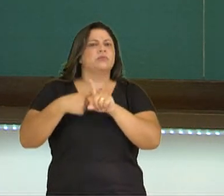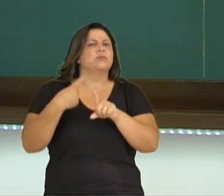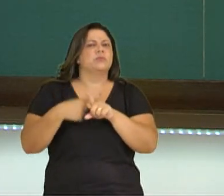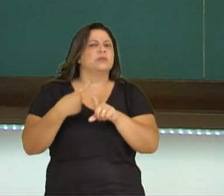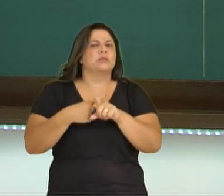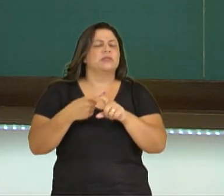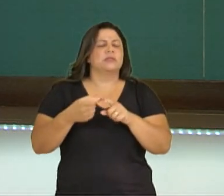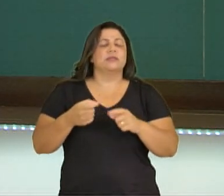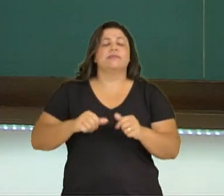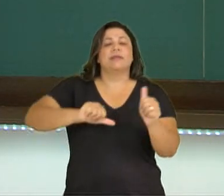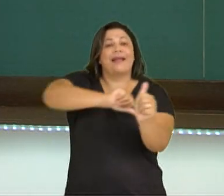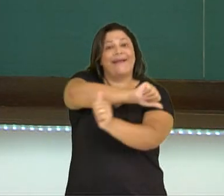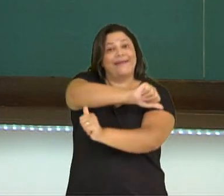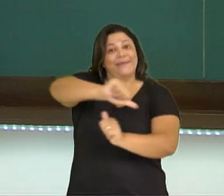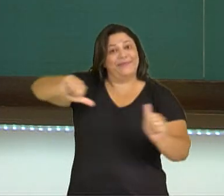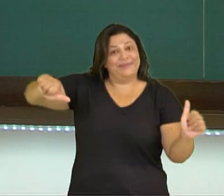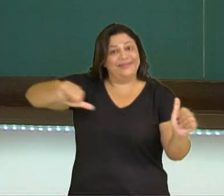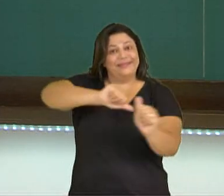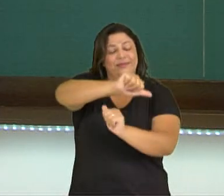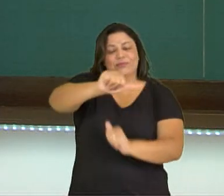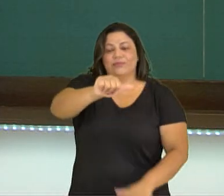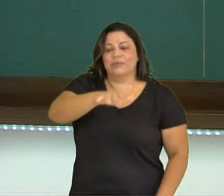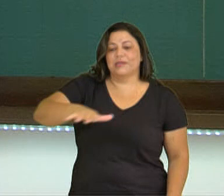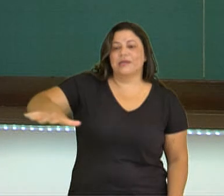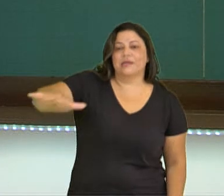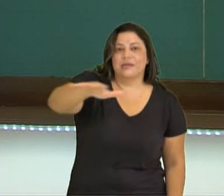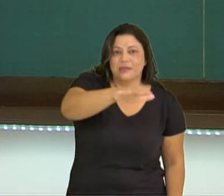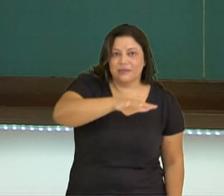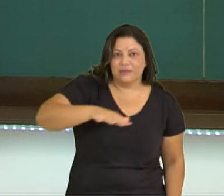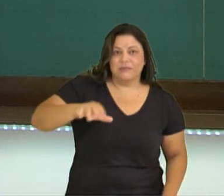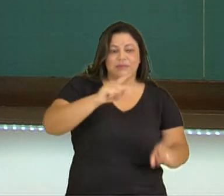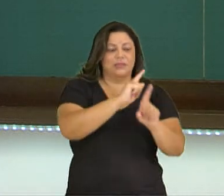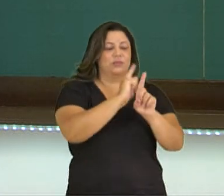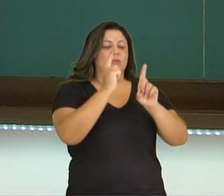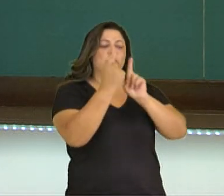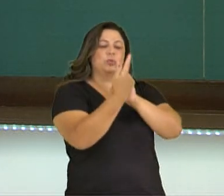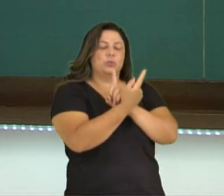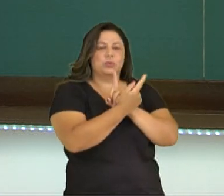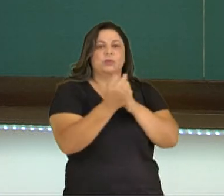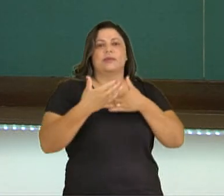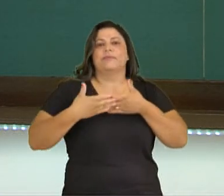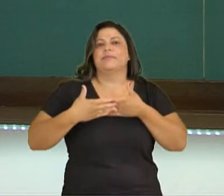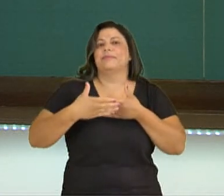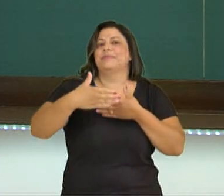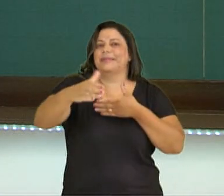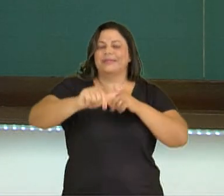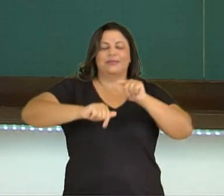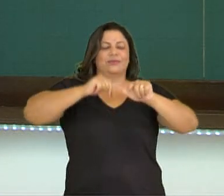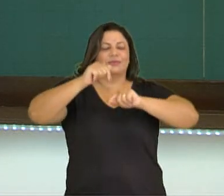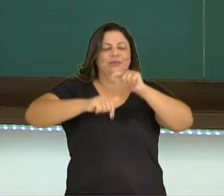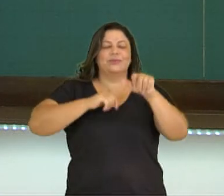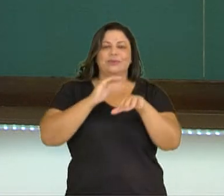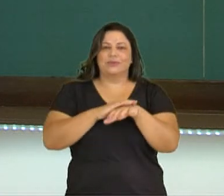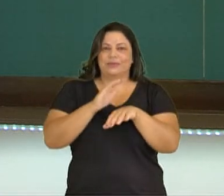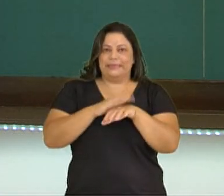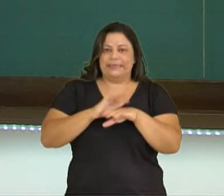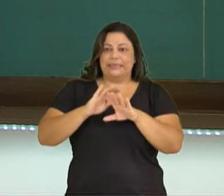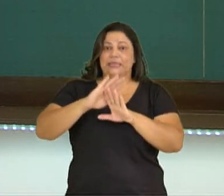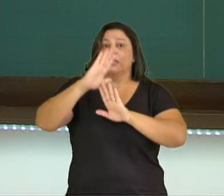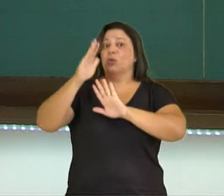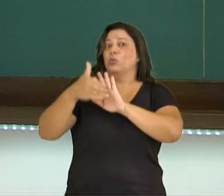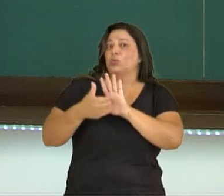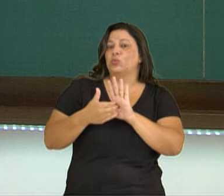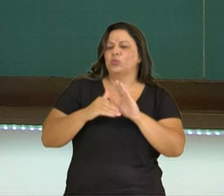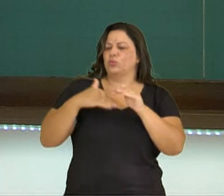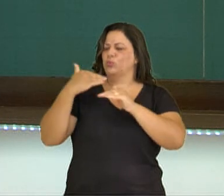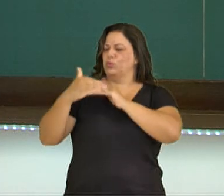Da transformação do espaço geográfico a partir do trabalho. Então, tudo que a gente